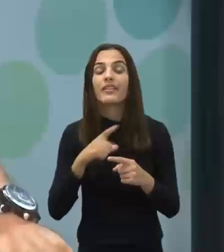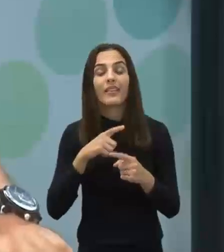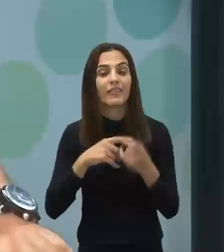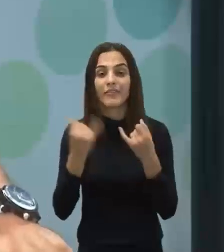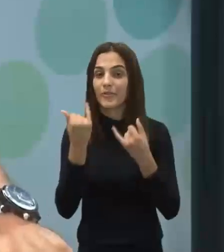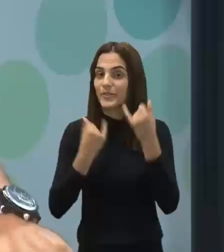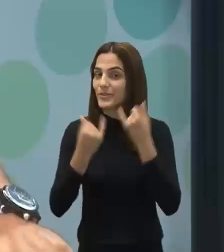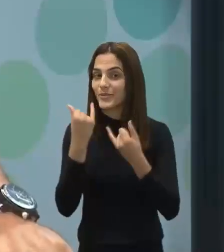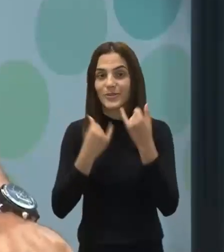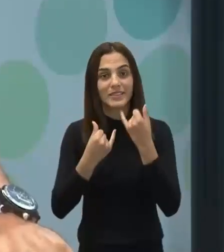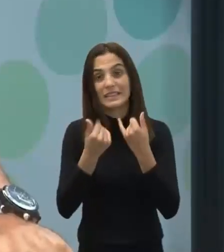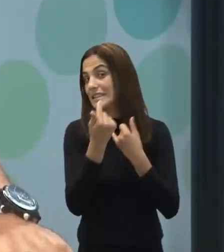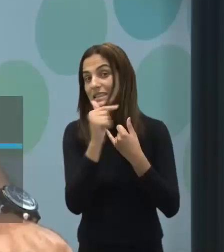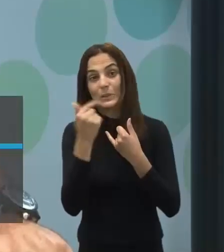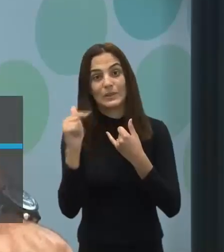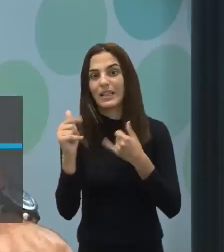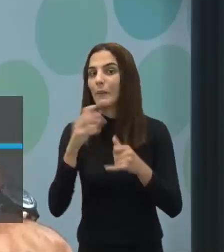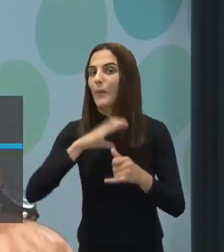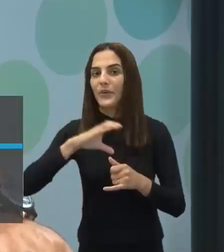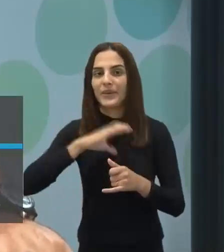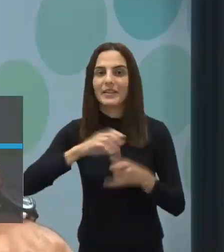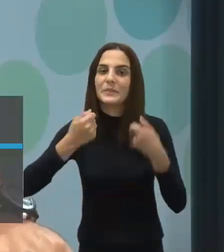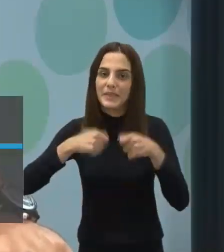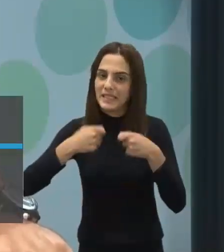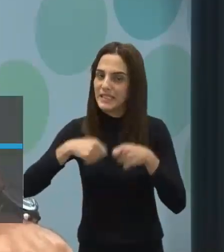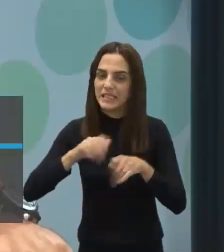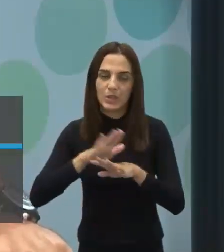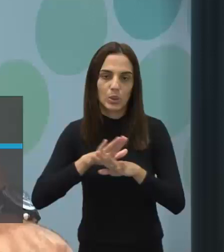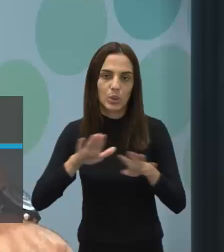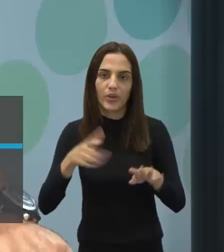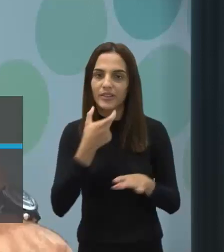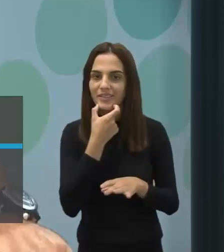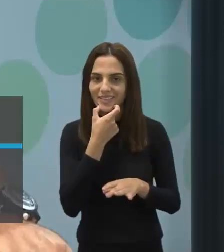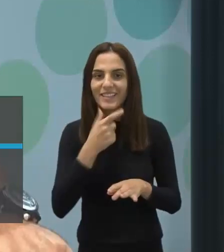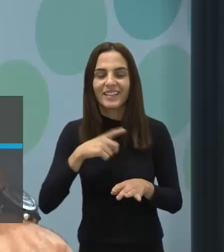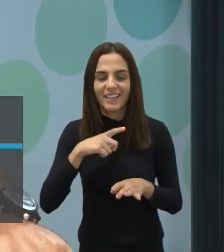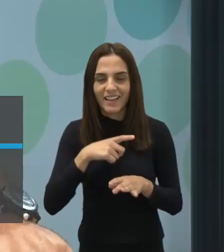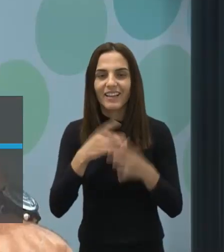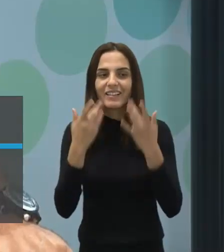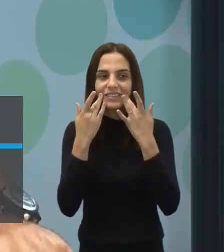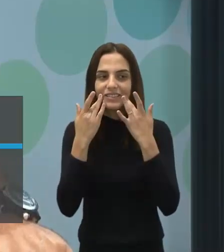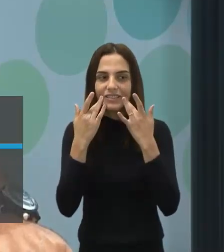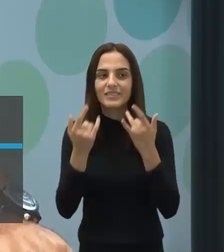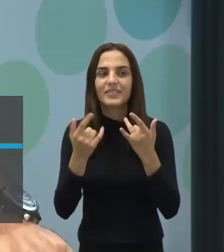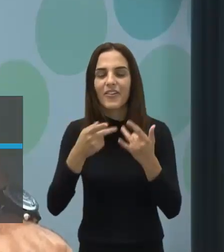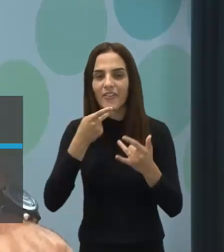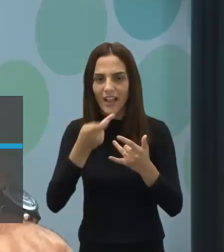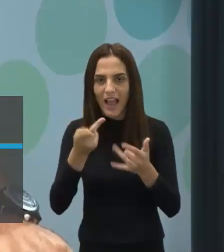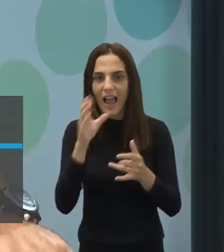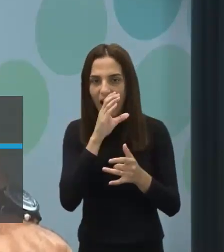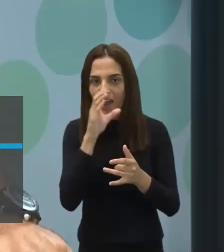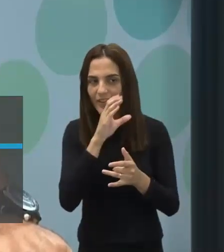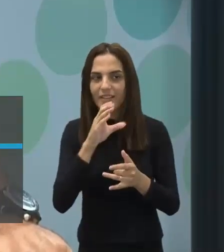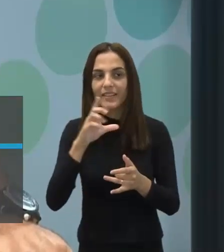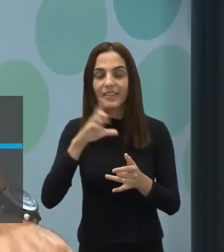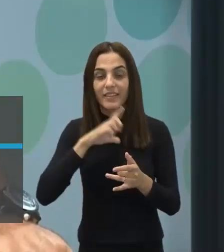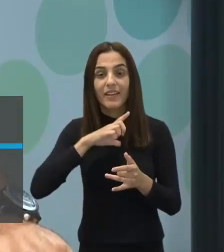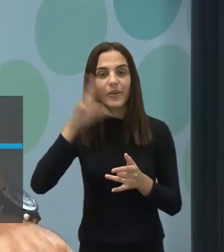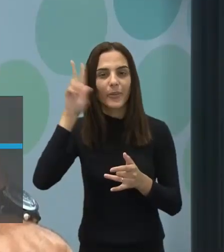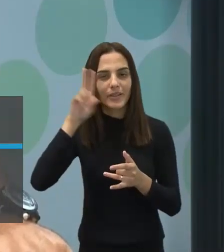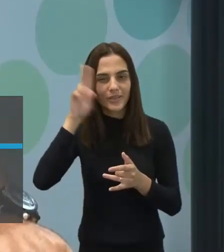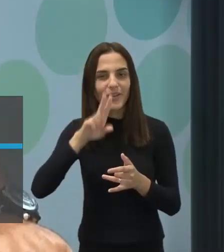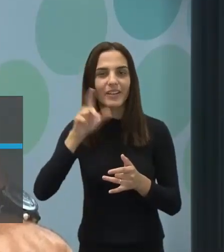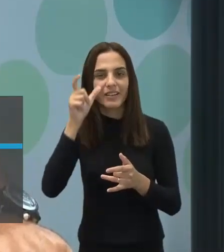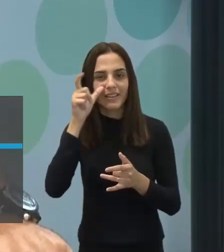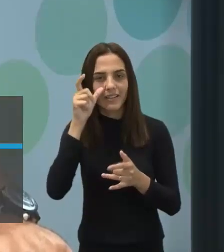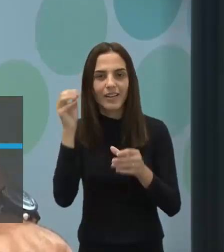temos em língua portuguesa. Temos informações que... Tem até uma história de teatro, vou tentar falar rápido por causa do tempo, mas tem até uma história interessante no